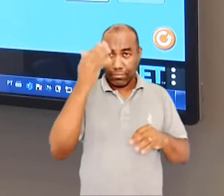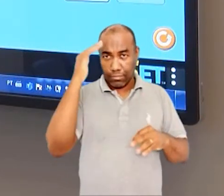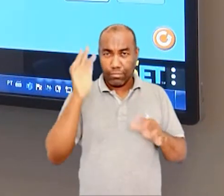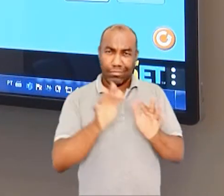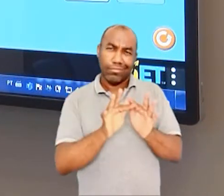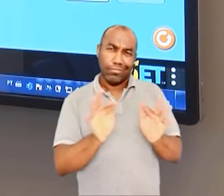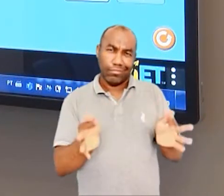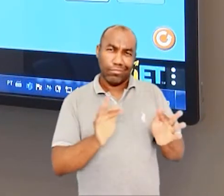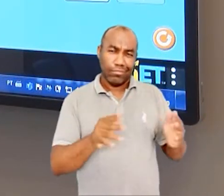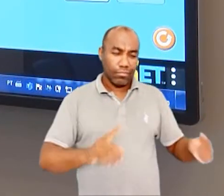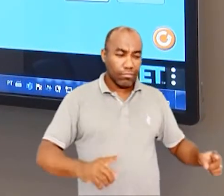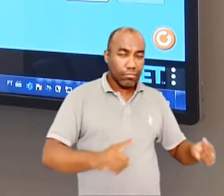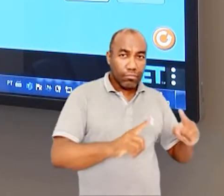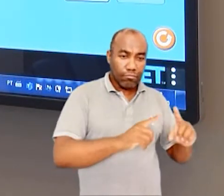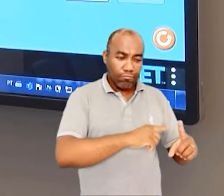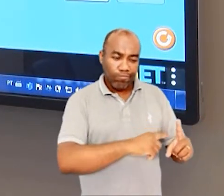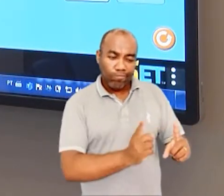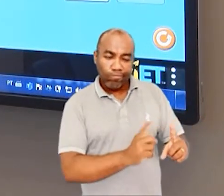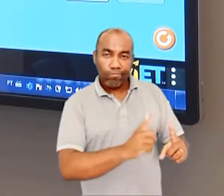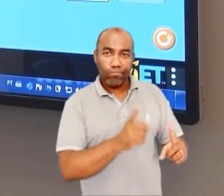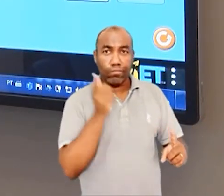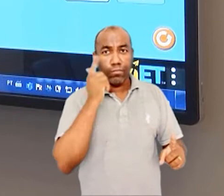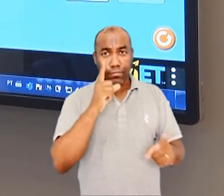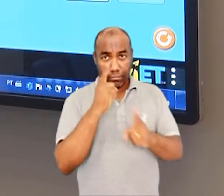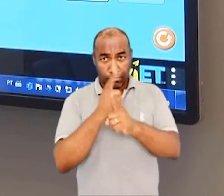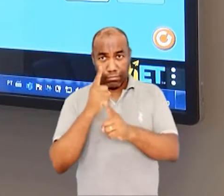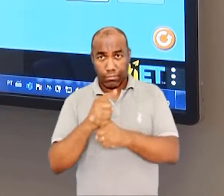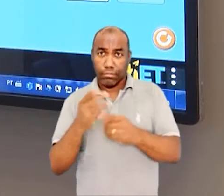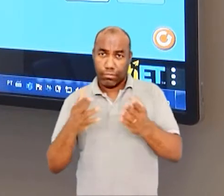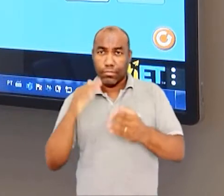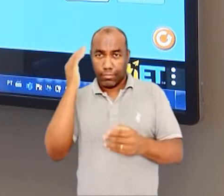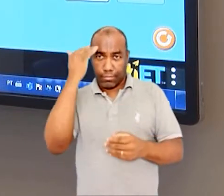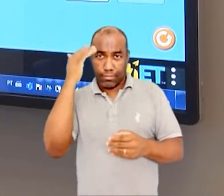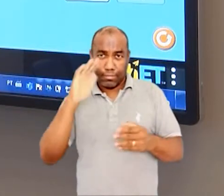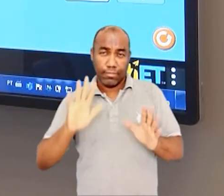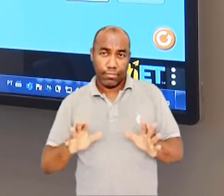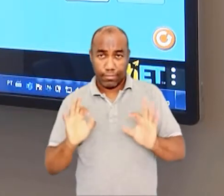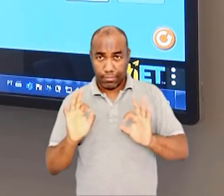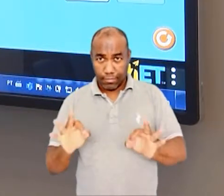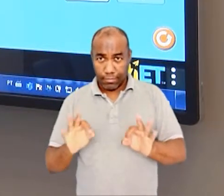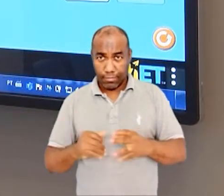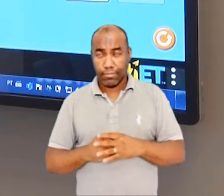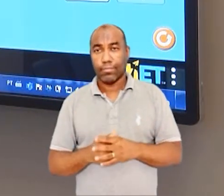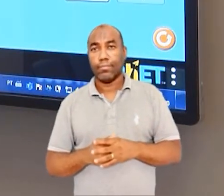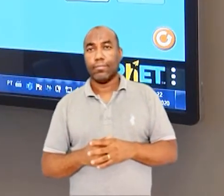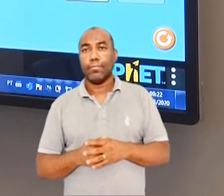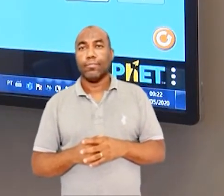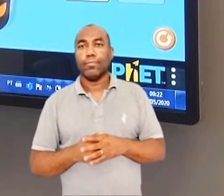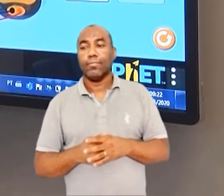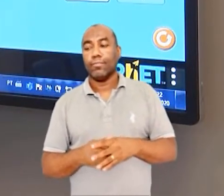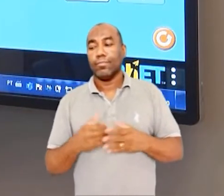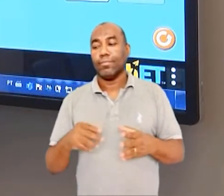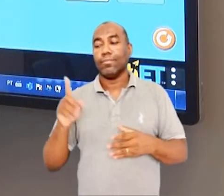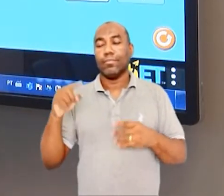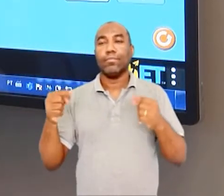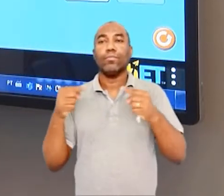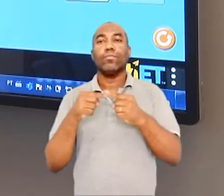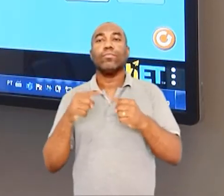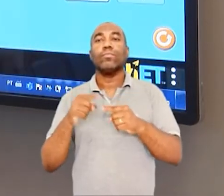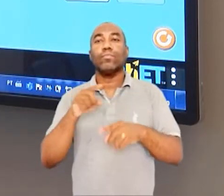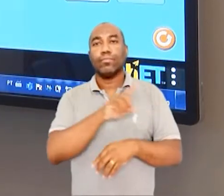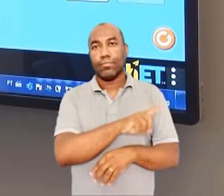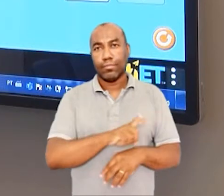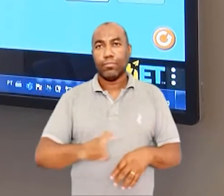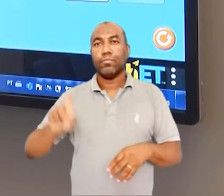ter que somar a diferença de potencial criada por cada bateria, ok? Muito bem, esse é um dispositivo para medir